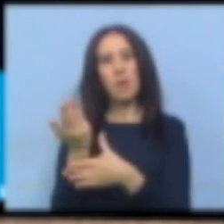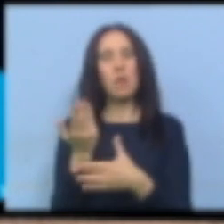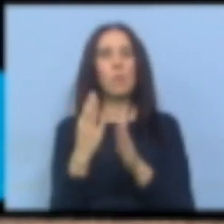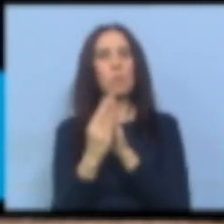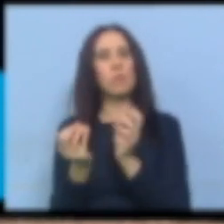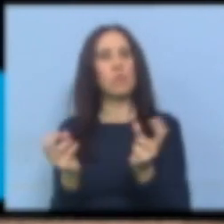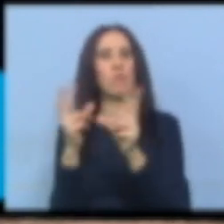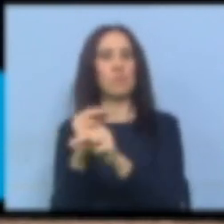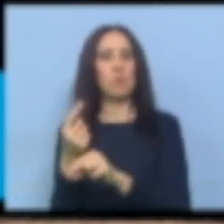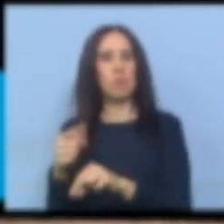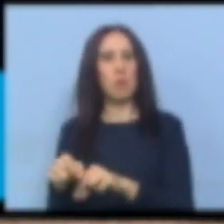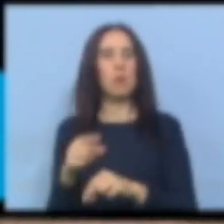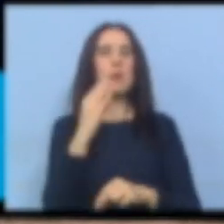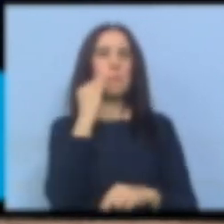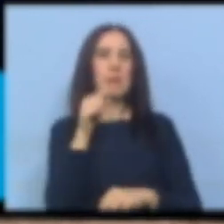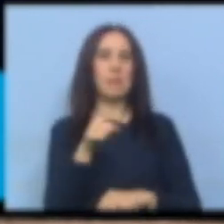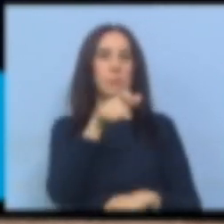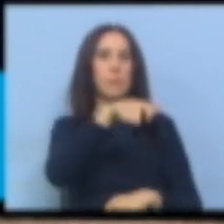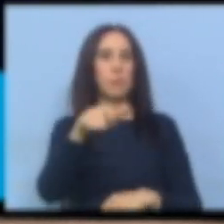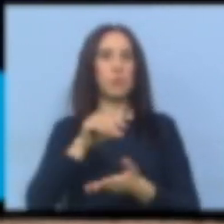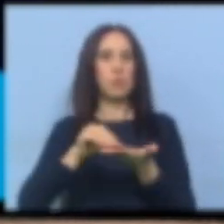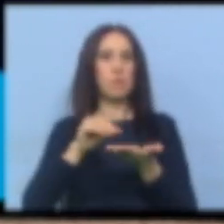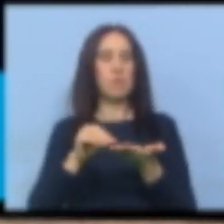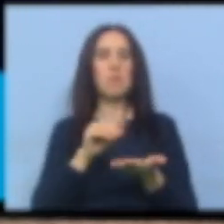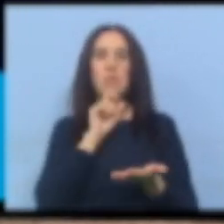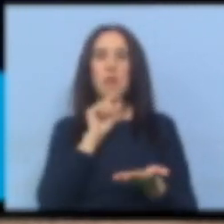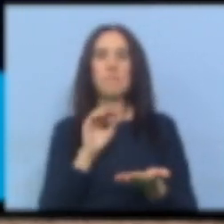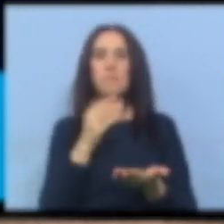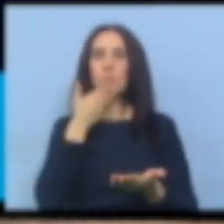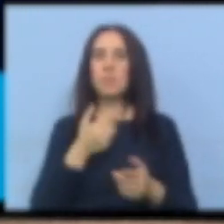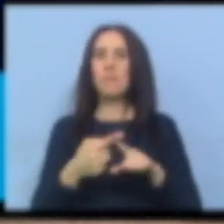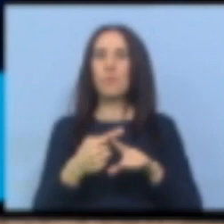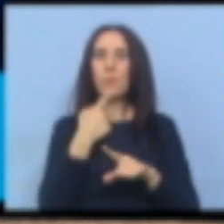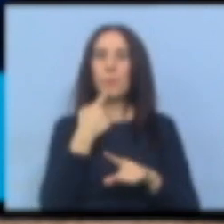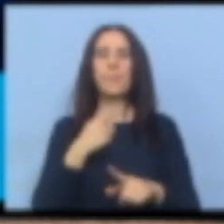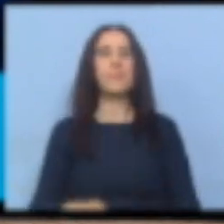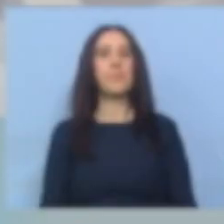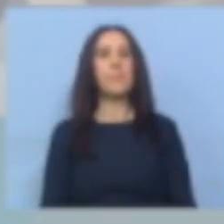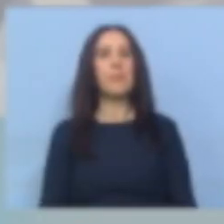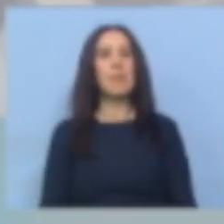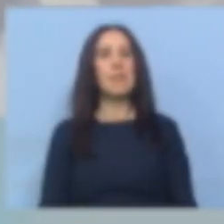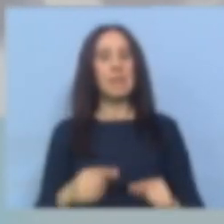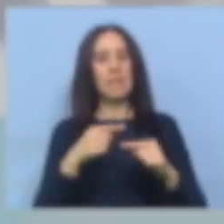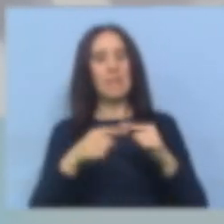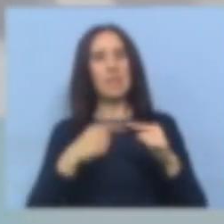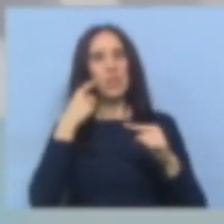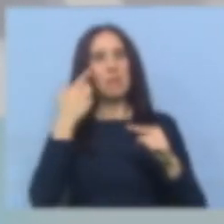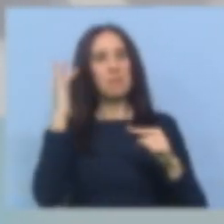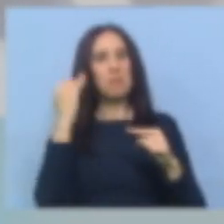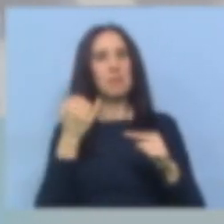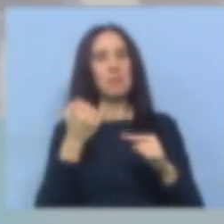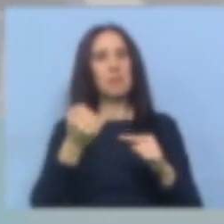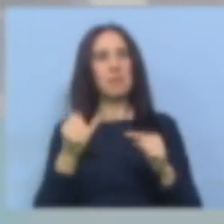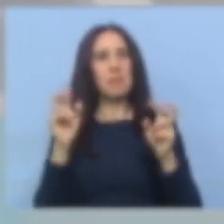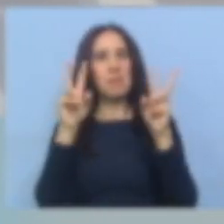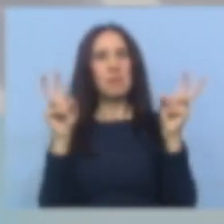modelos novos. E penso que esta será para as pessoas que se inscreverem uma experiência muito interessante. Esta era pós-secular é uma era que há